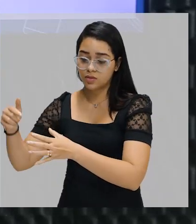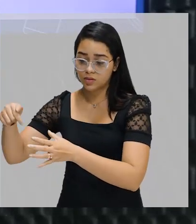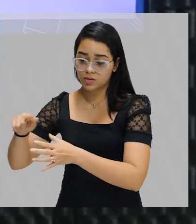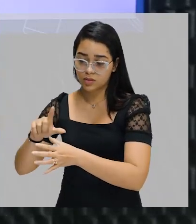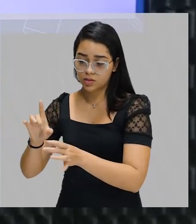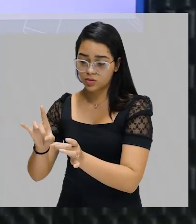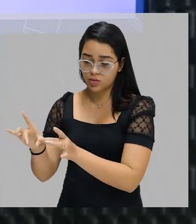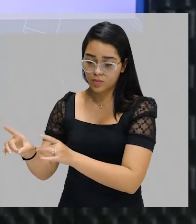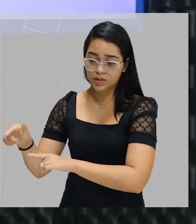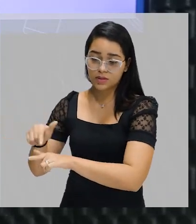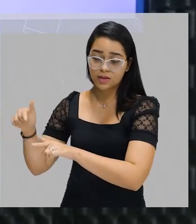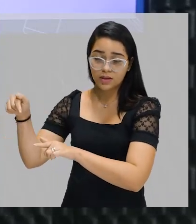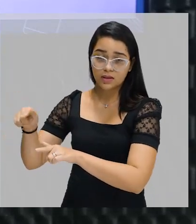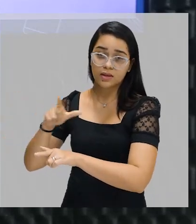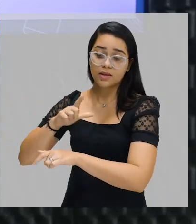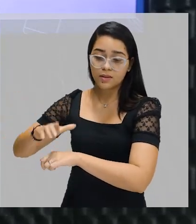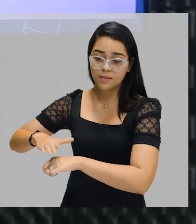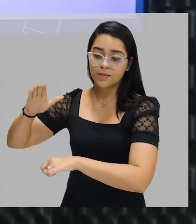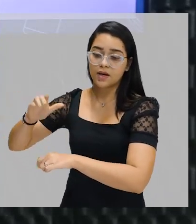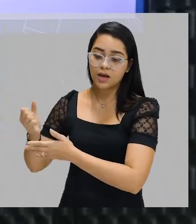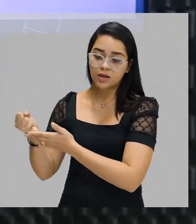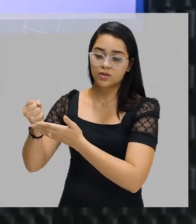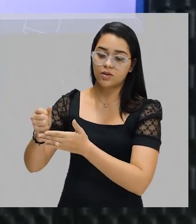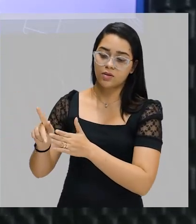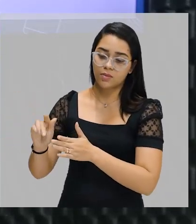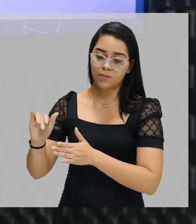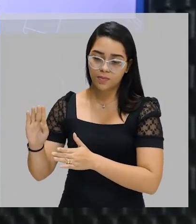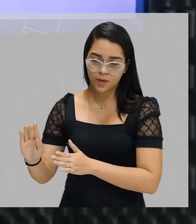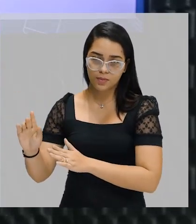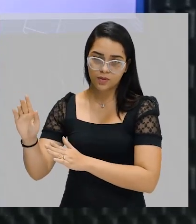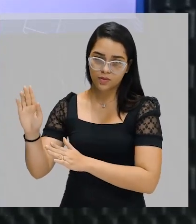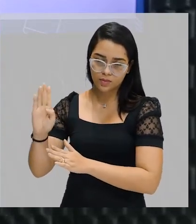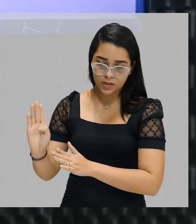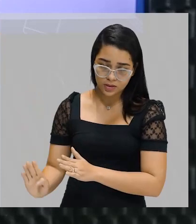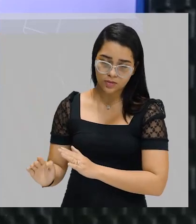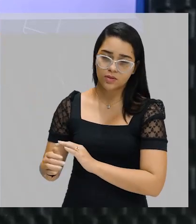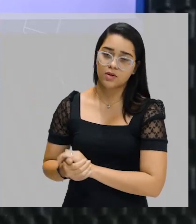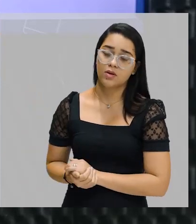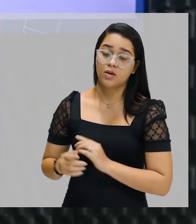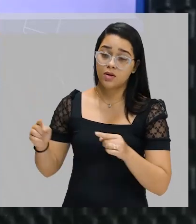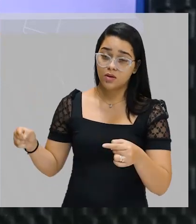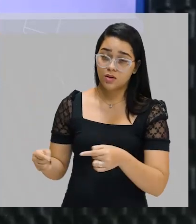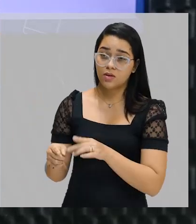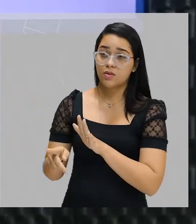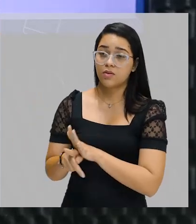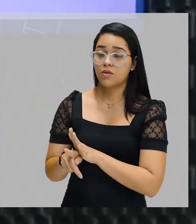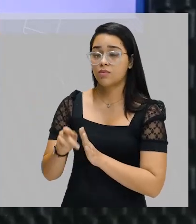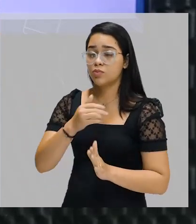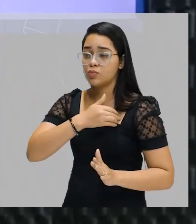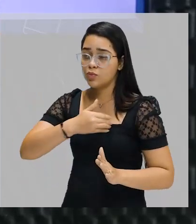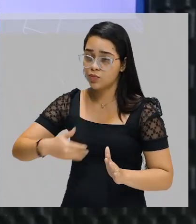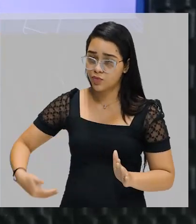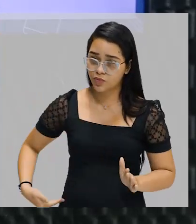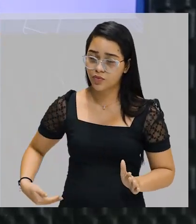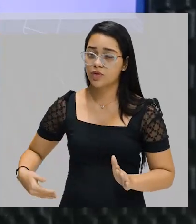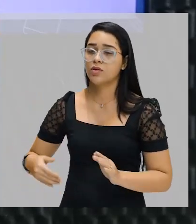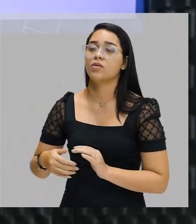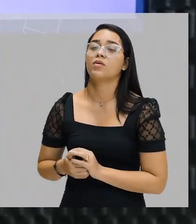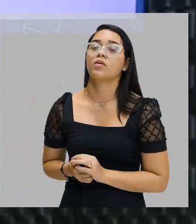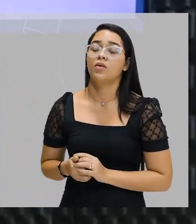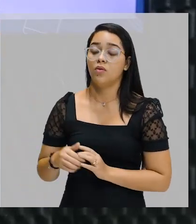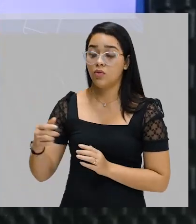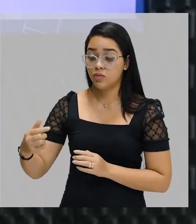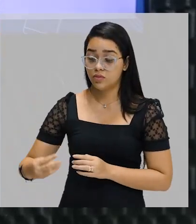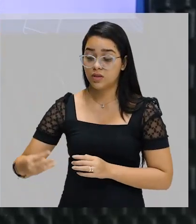de comércio e serviços, é o que mais contribui para o PIB brasileiro, tá certo? Segundo dados oficiais do próprio governo,